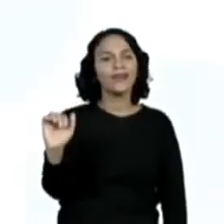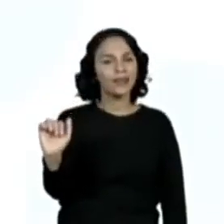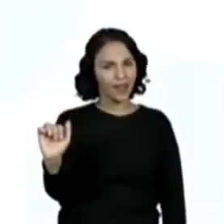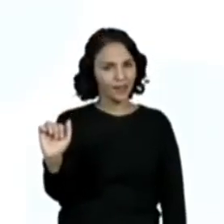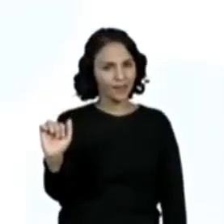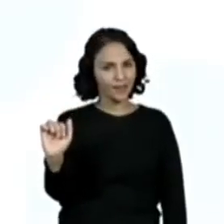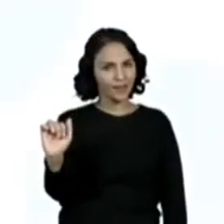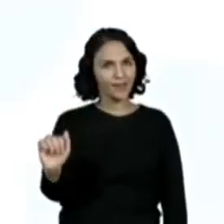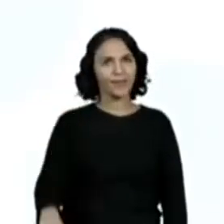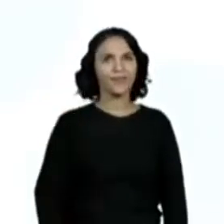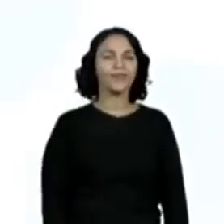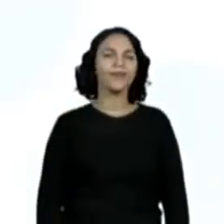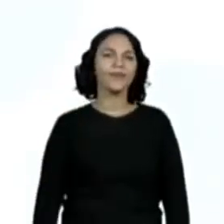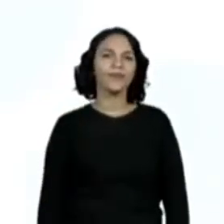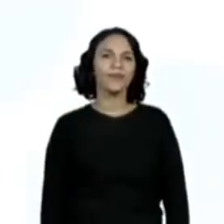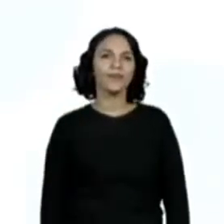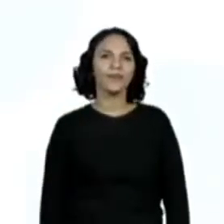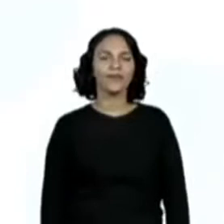Fitinha.